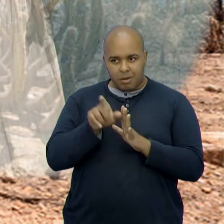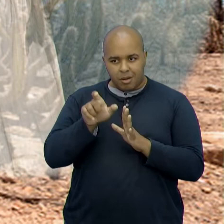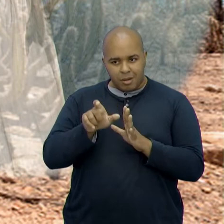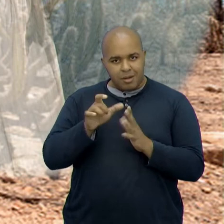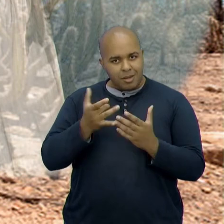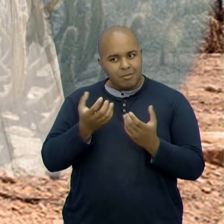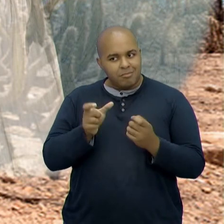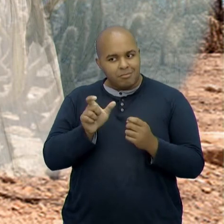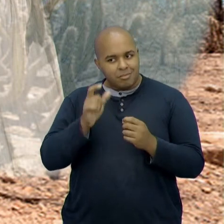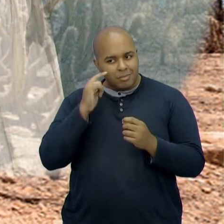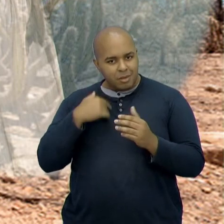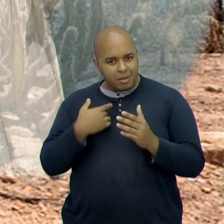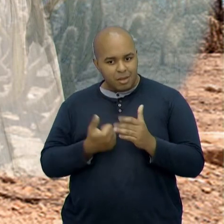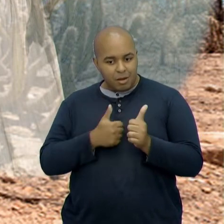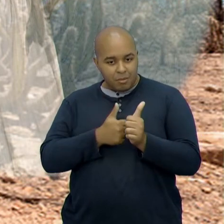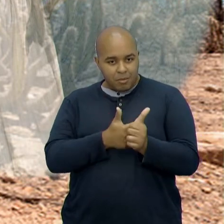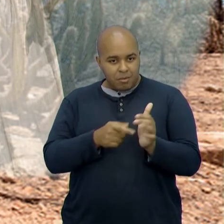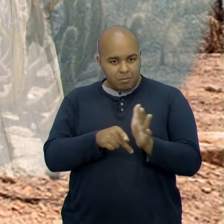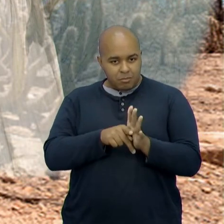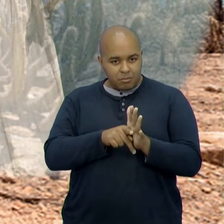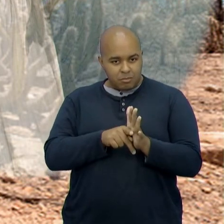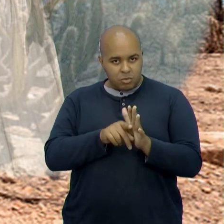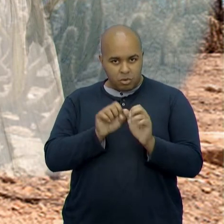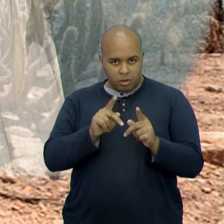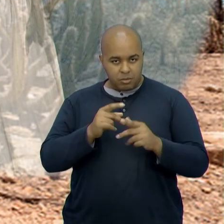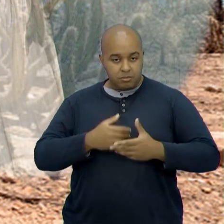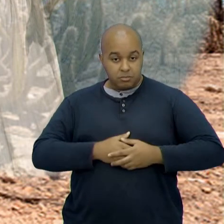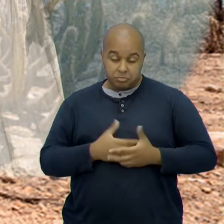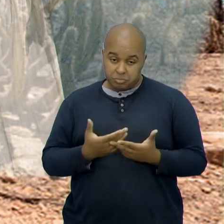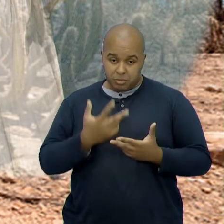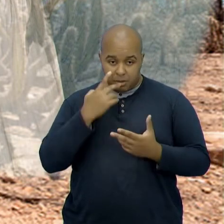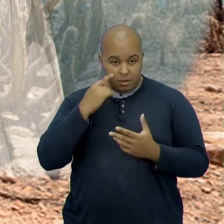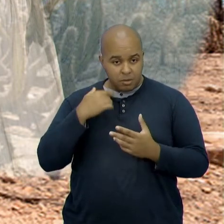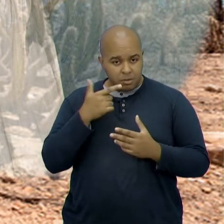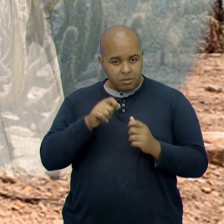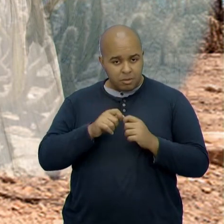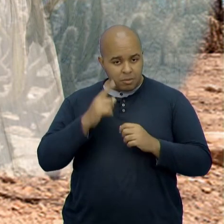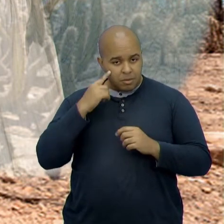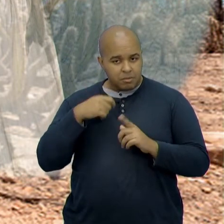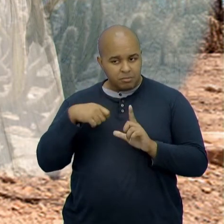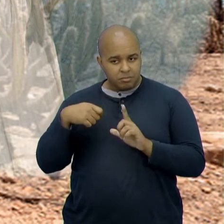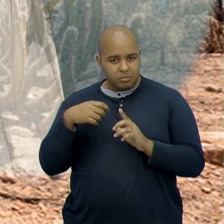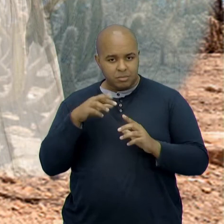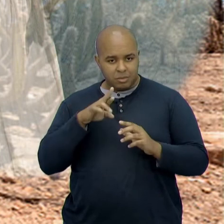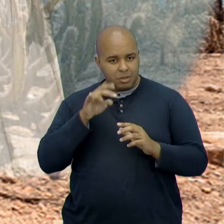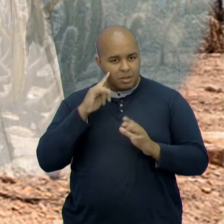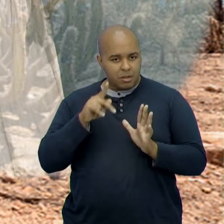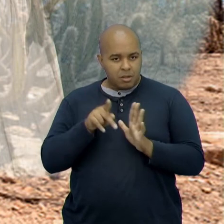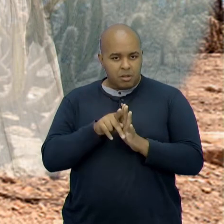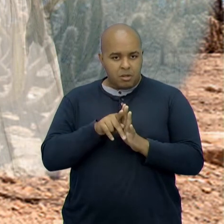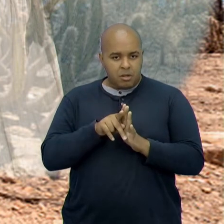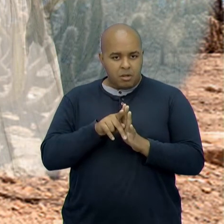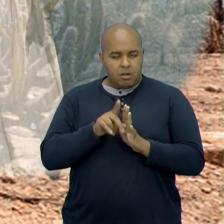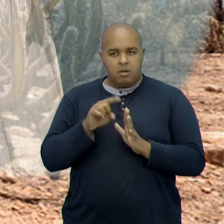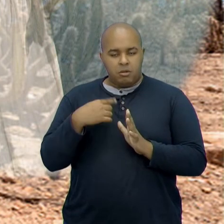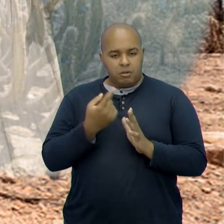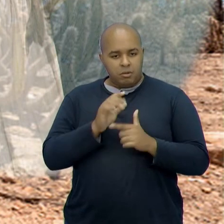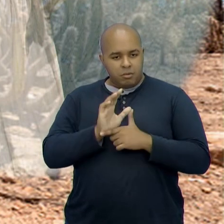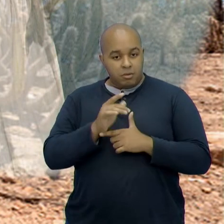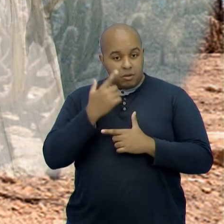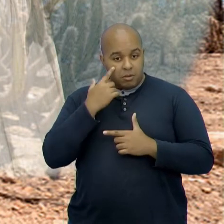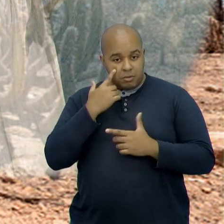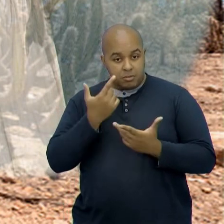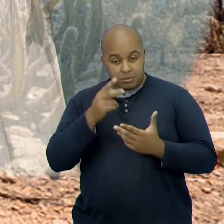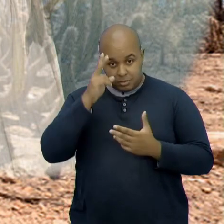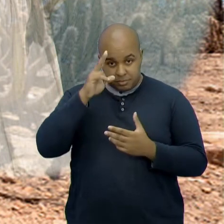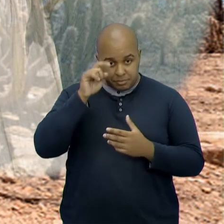quem quiser acompanhar, tá bom? Gente, então eu acho que eu consegui fazer minha vídeo resenha do nosso filme. Olha